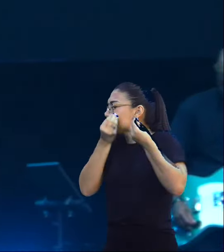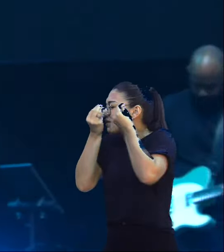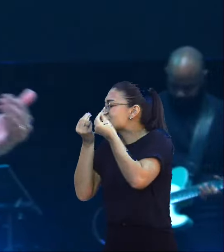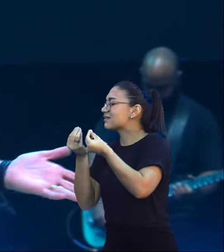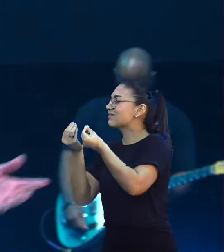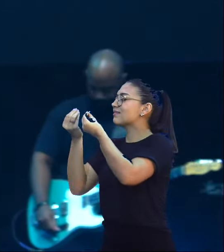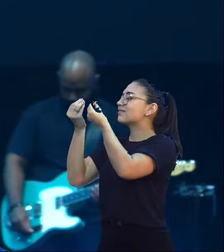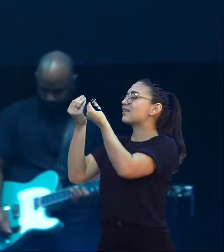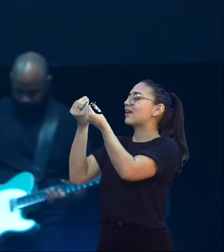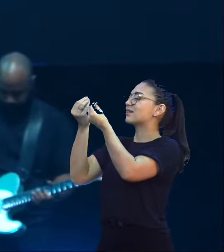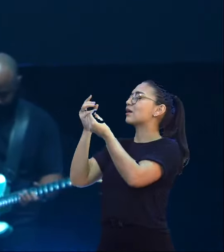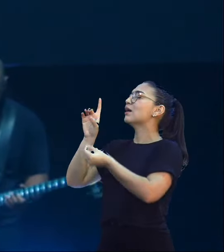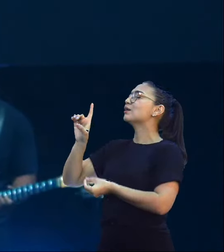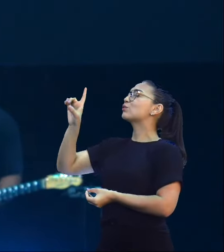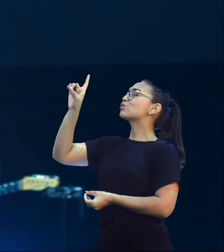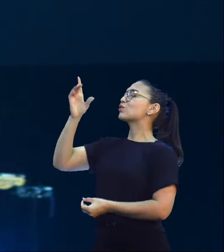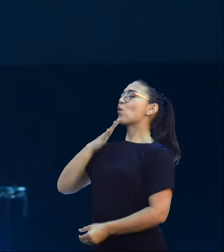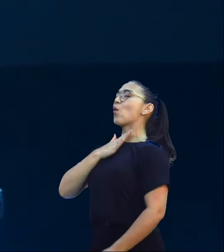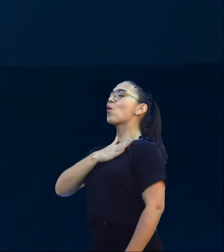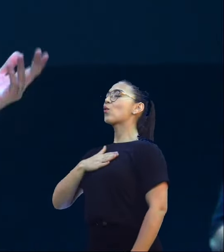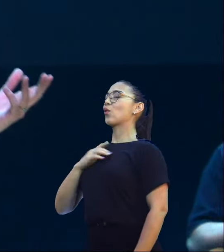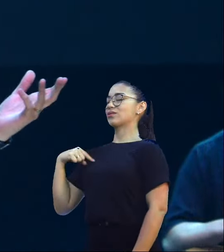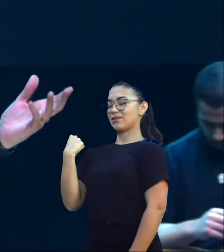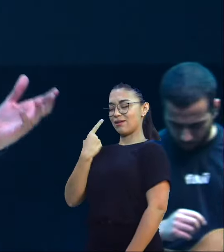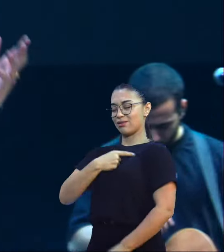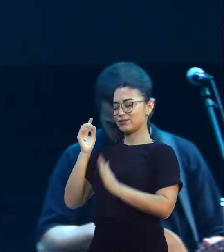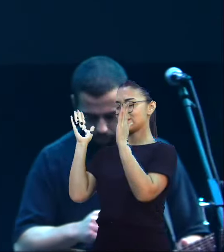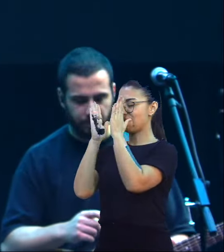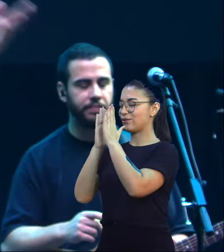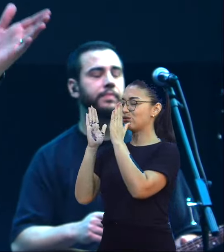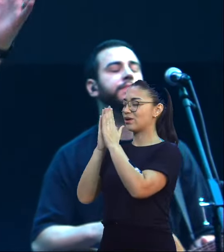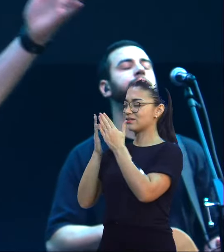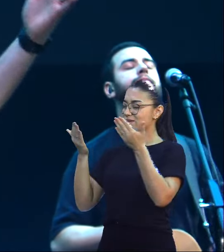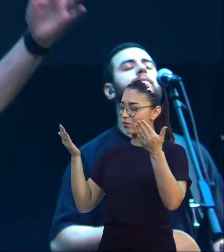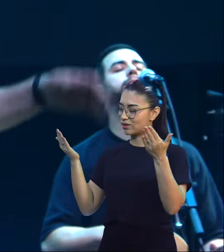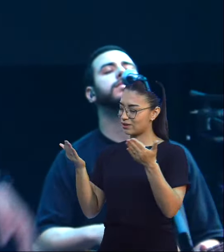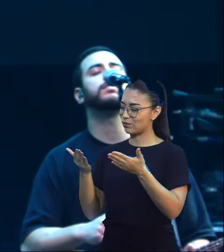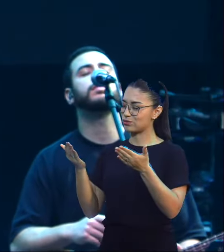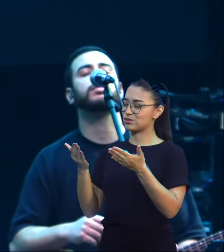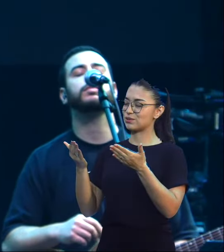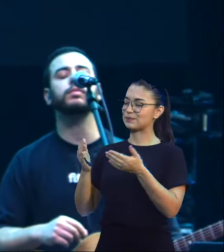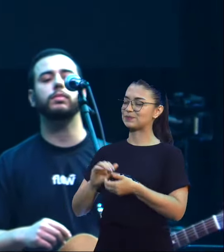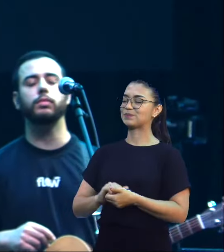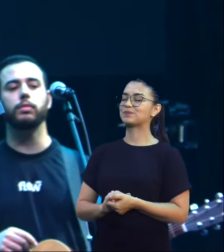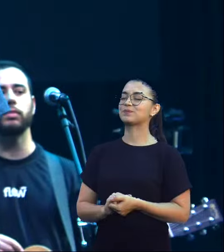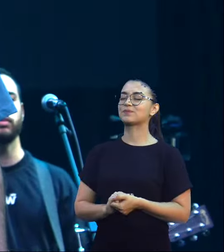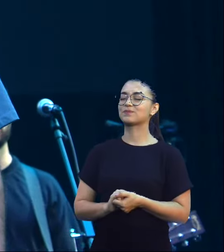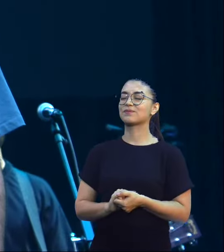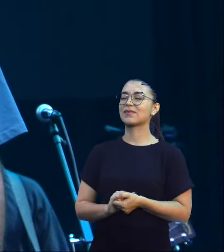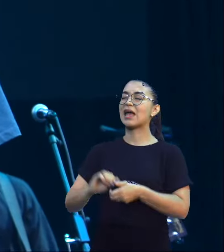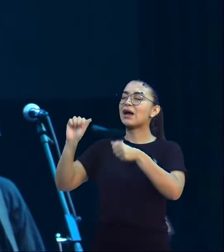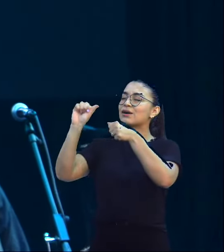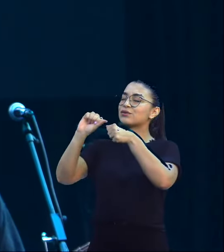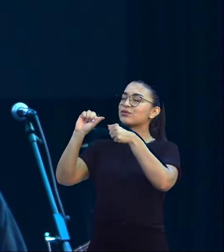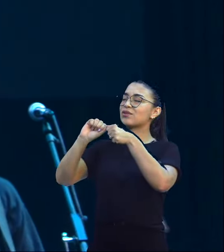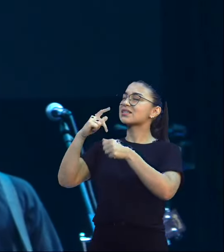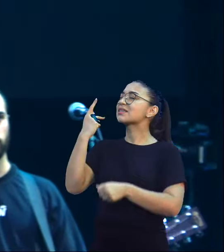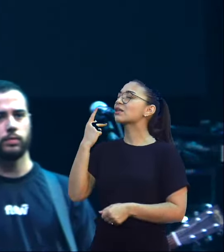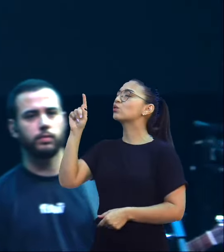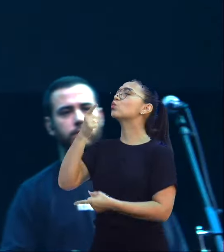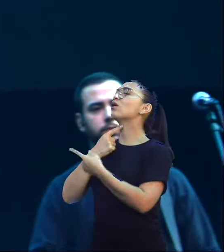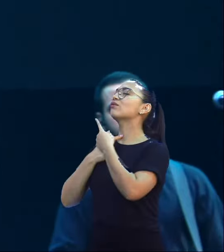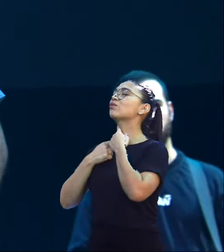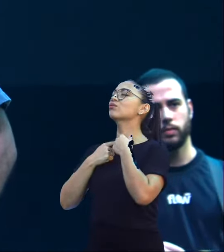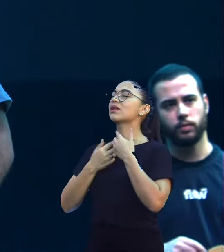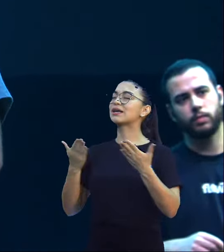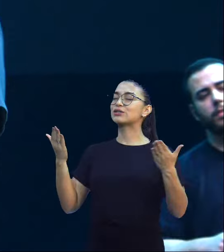recebe essa adoração e recebe cada semente que será lançada diante do Senhor. Faz assim, Deus, é o que nós